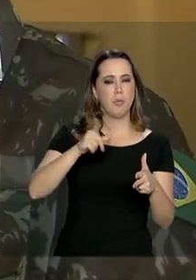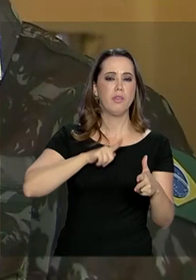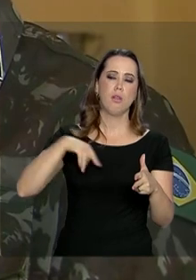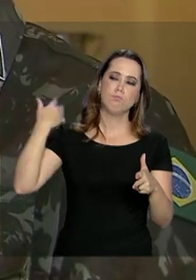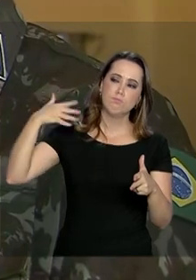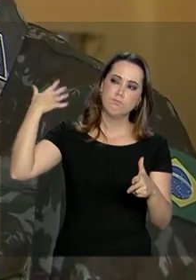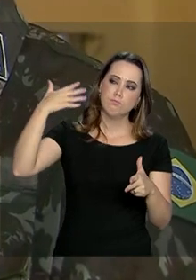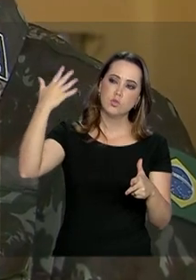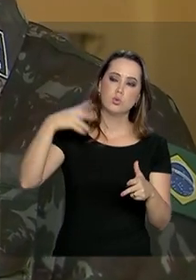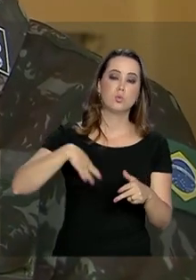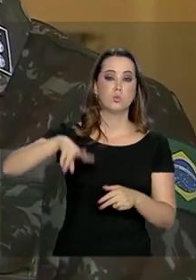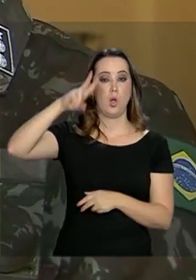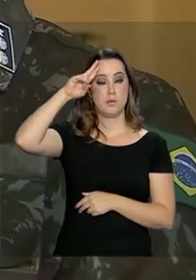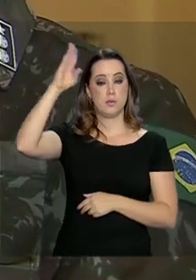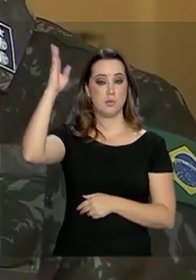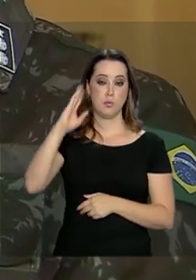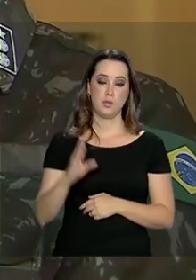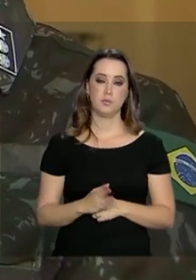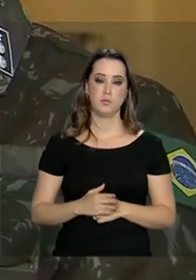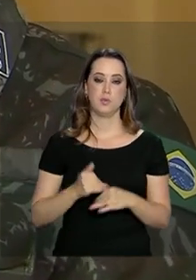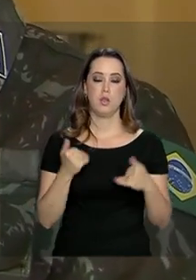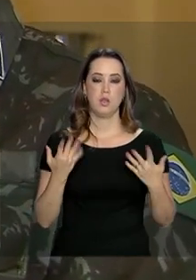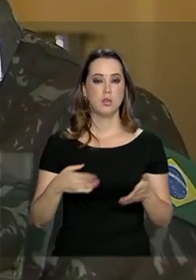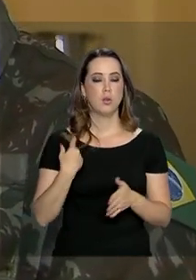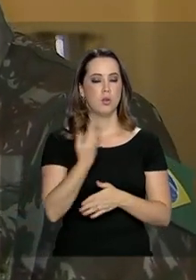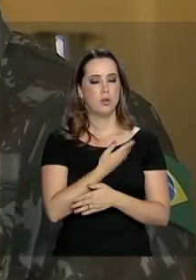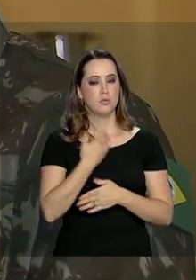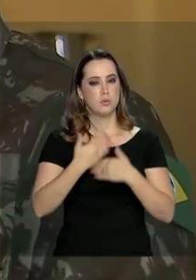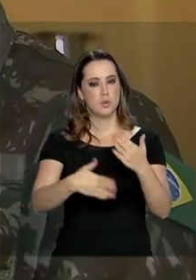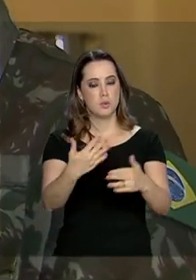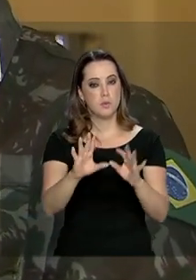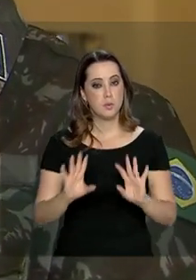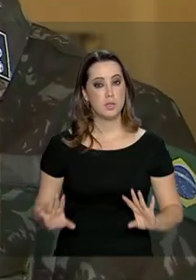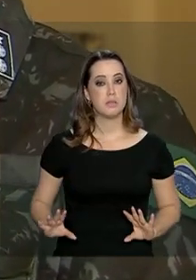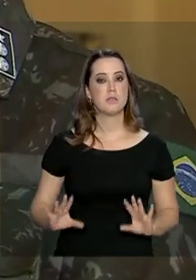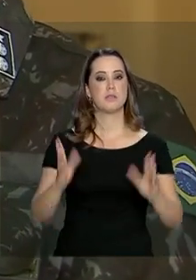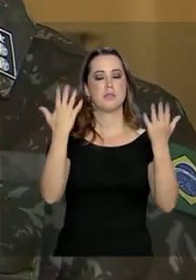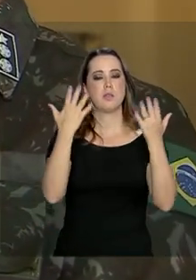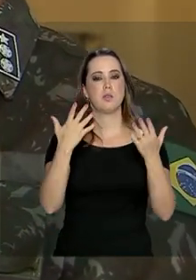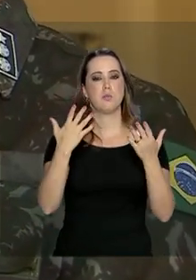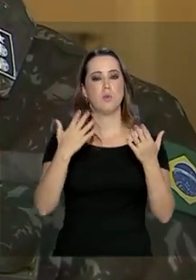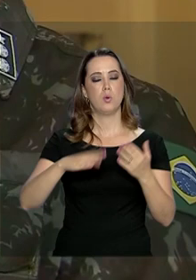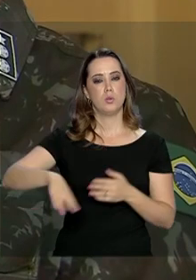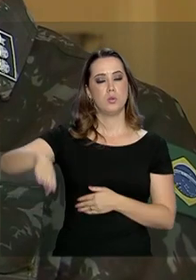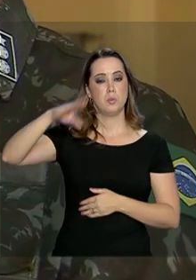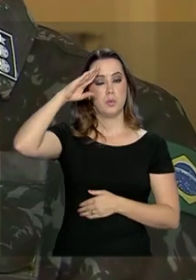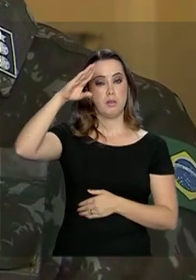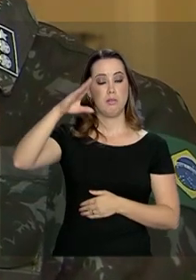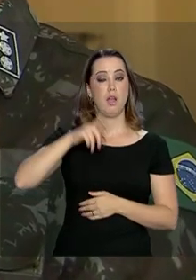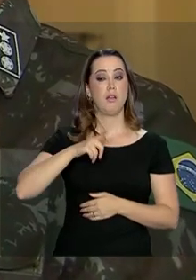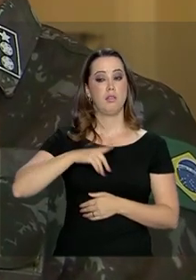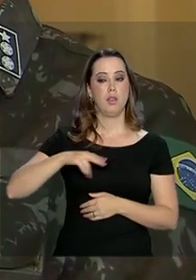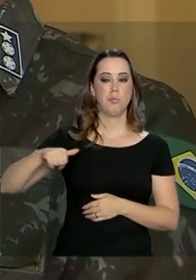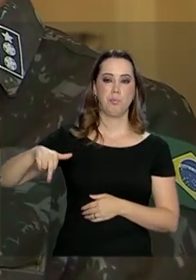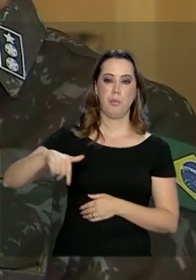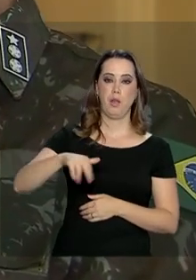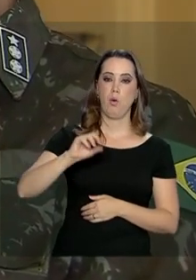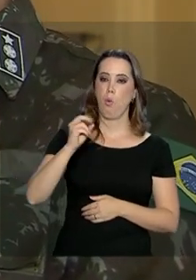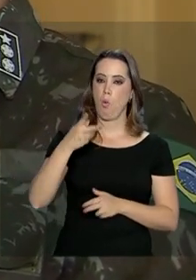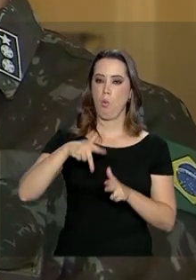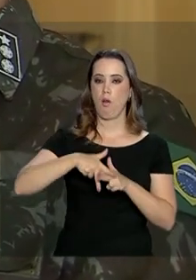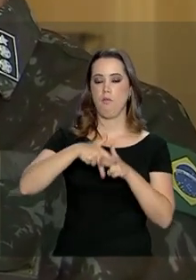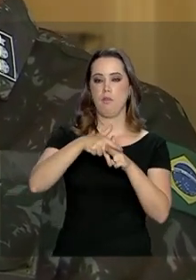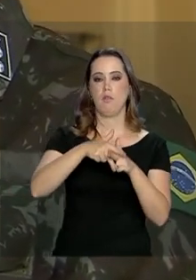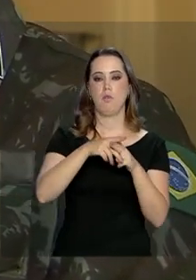nosso Exército Brasileiro. Para tanto, nós desenvolvemos aqui o cerimonial militar, a pé e a cavalo,